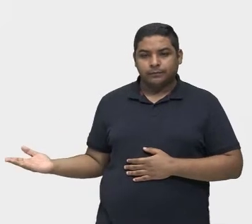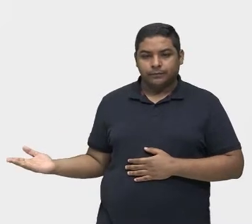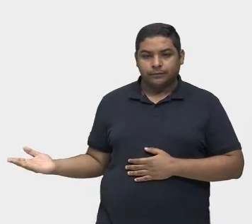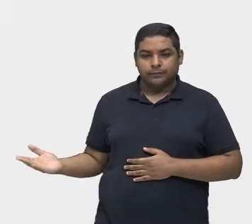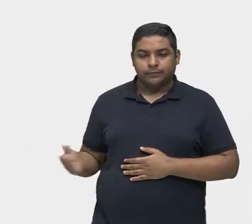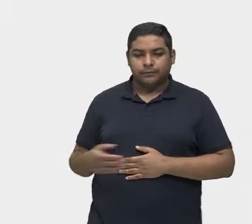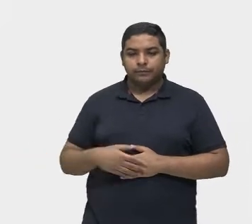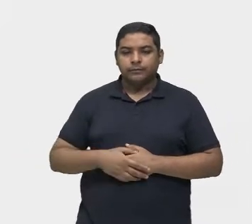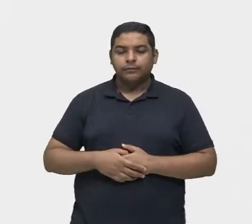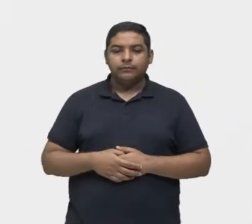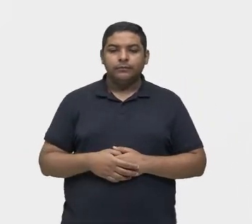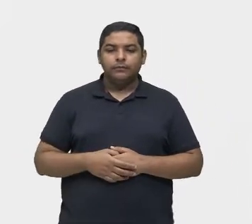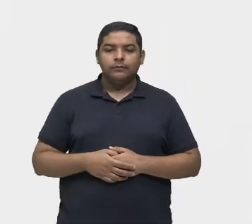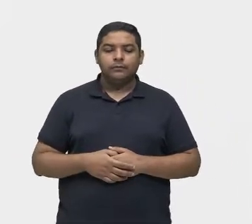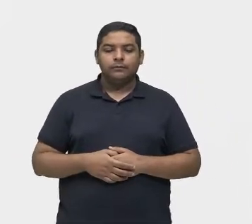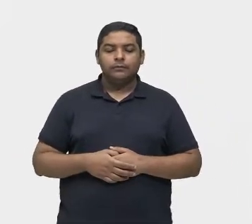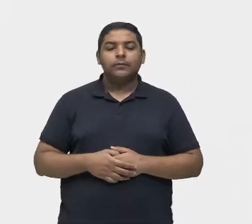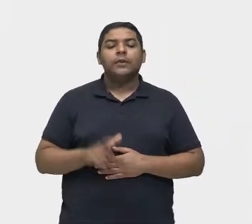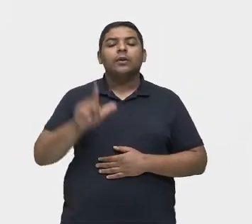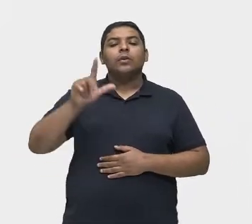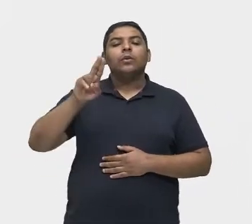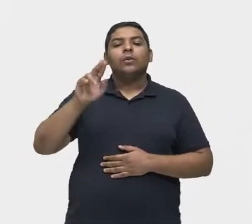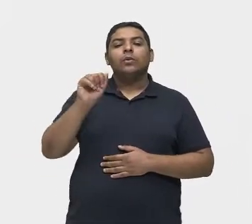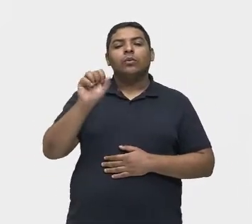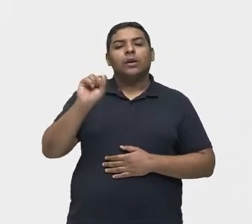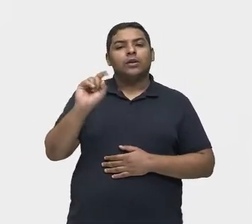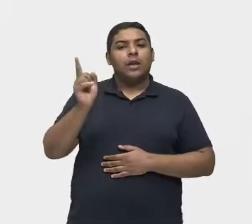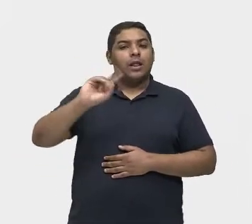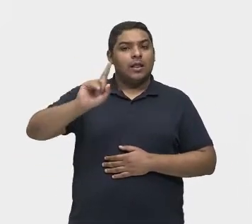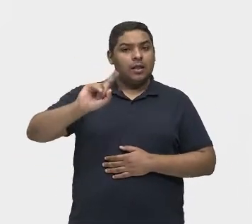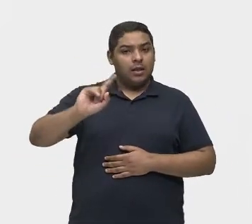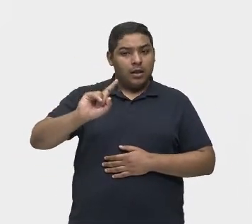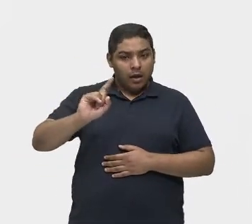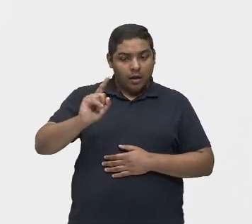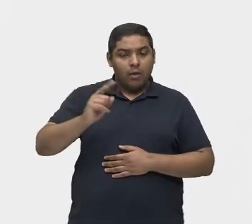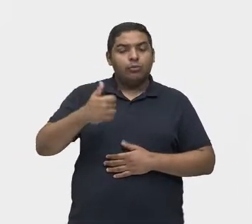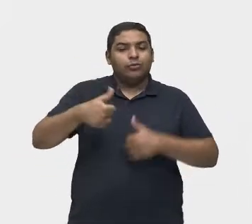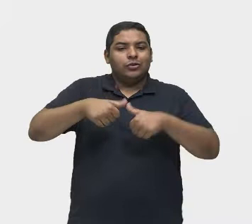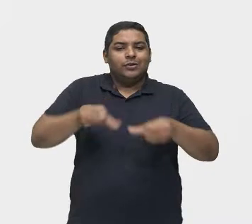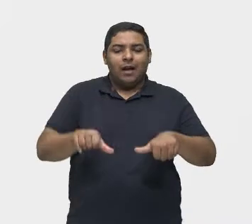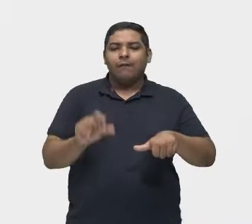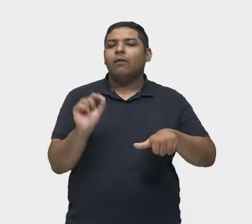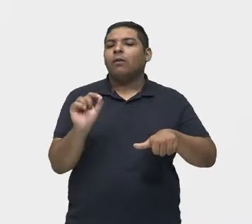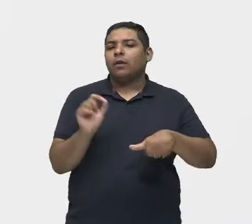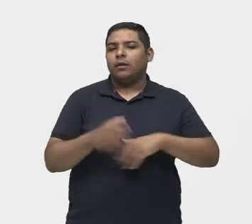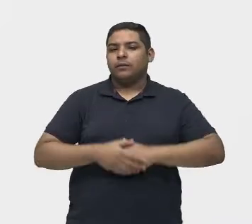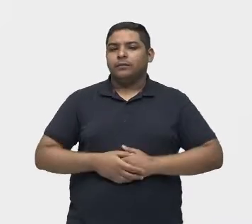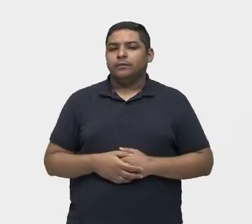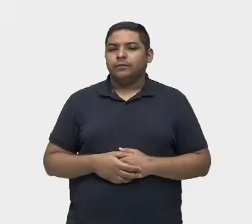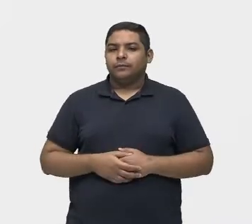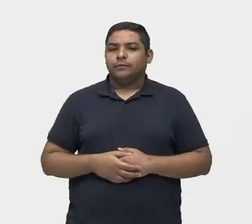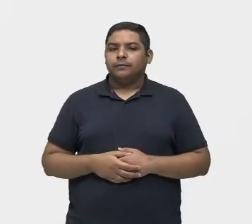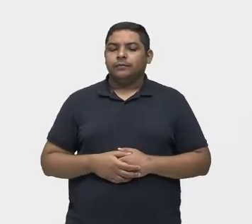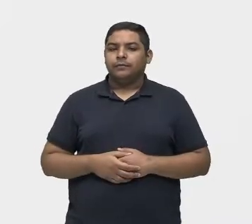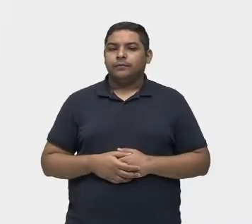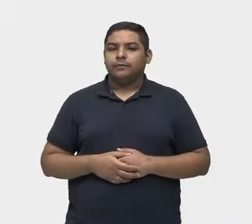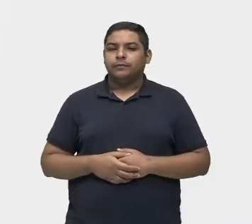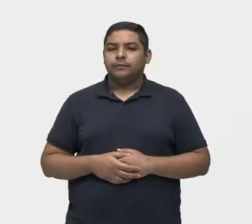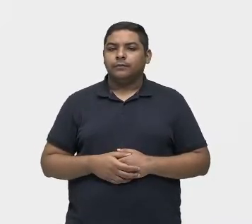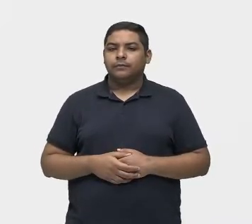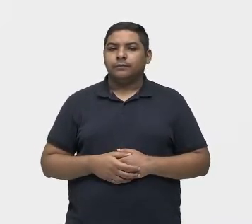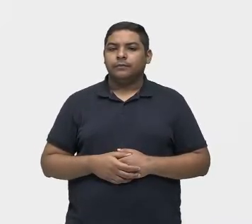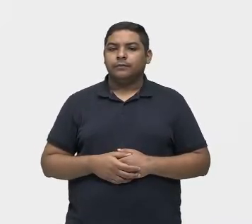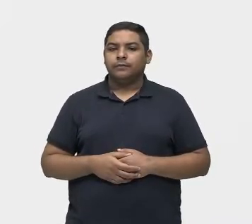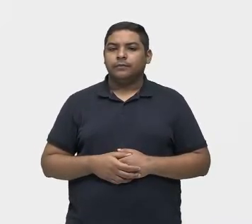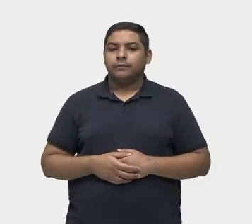o Lucas não estava, tá? Então, não estava, forma negativa, não estava